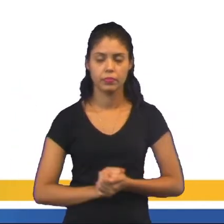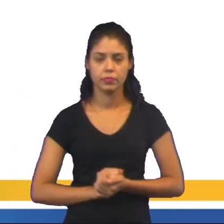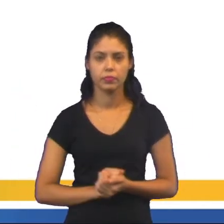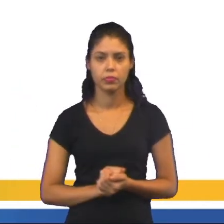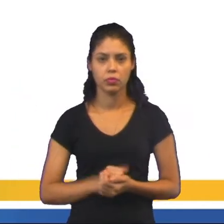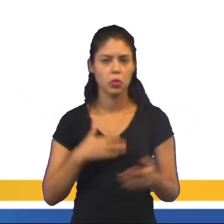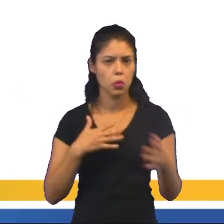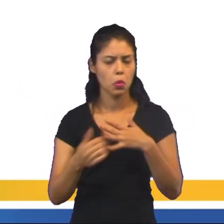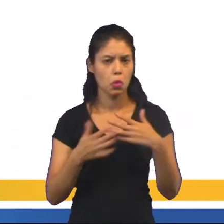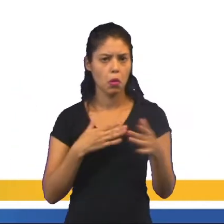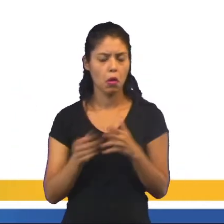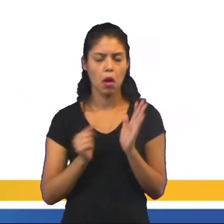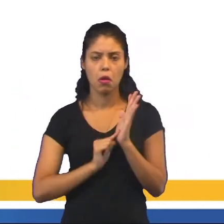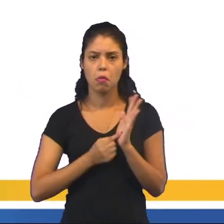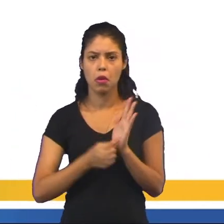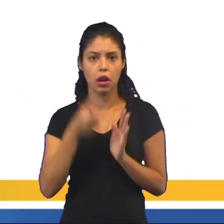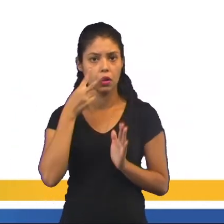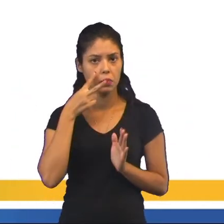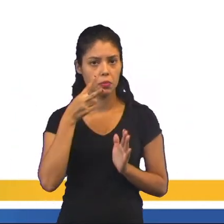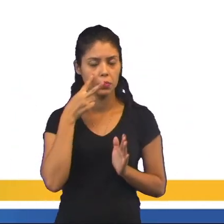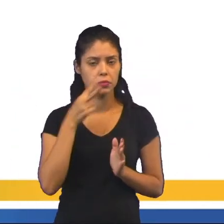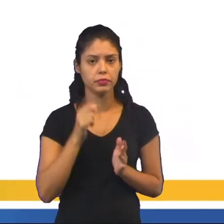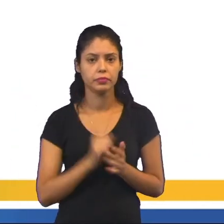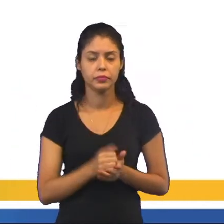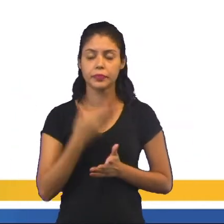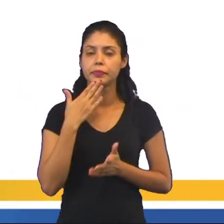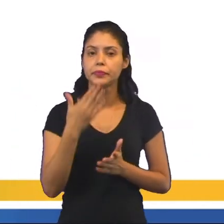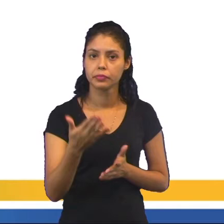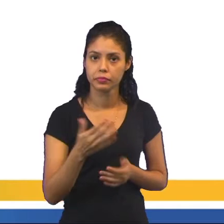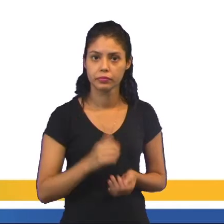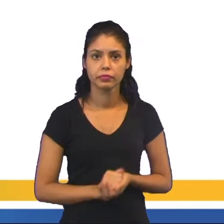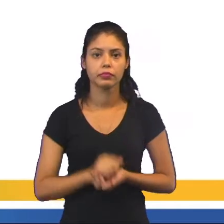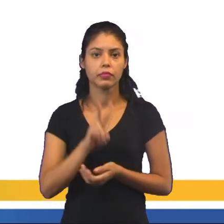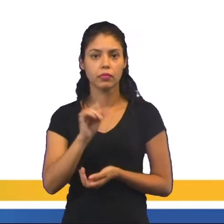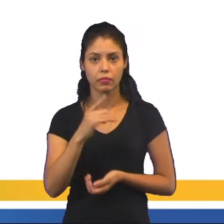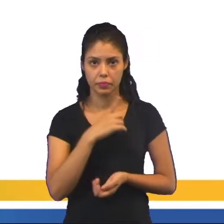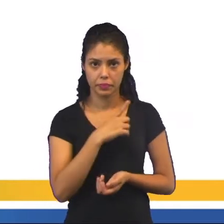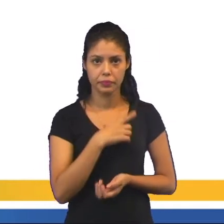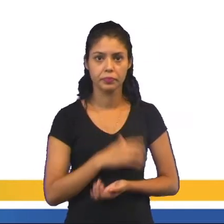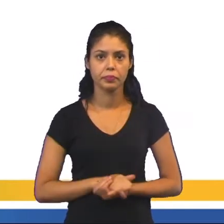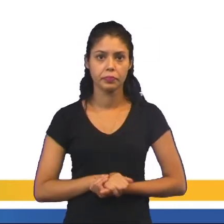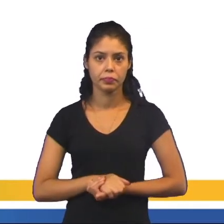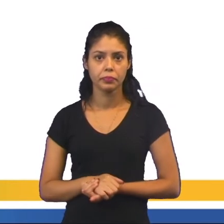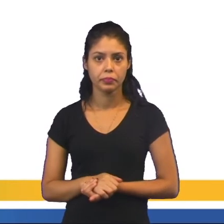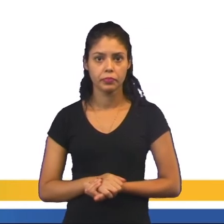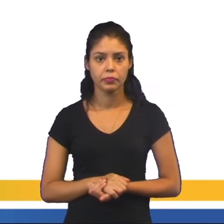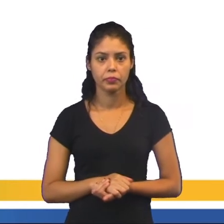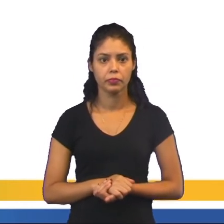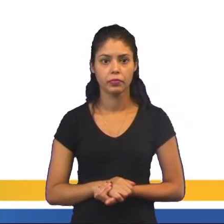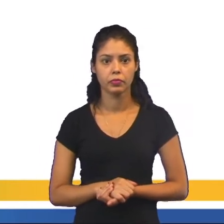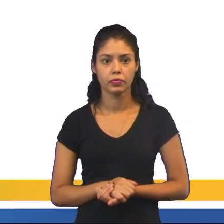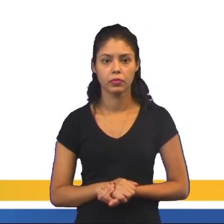Então, qualquer ponto que você observar ou pedir, a reta vai ter.